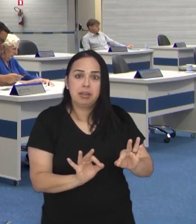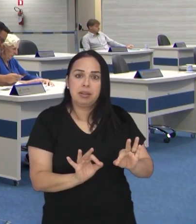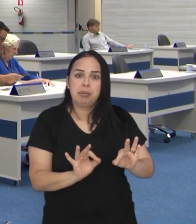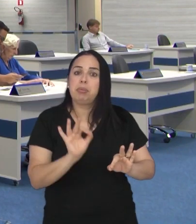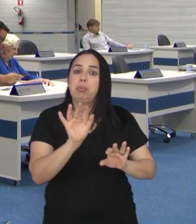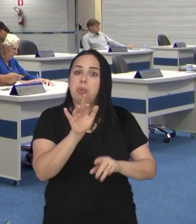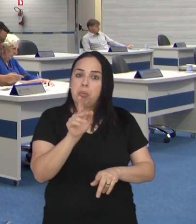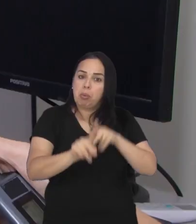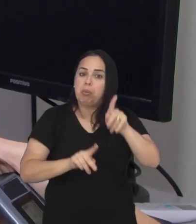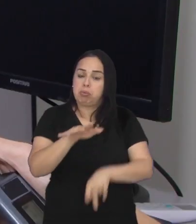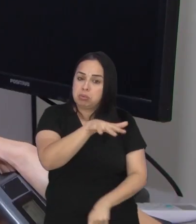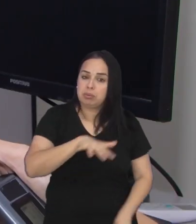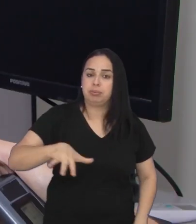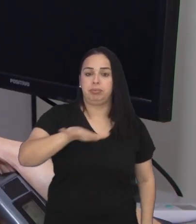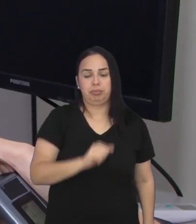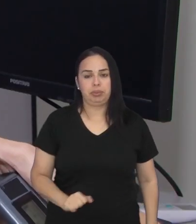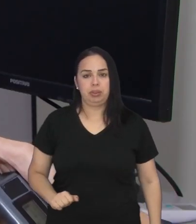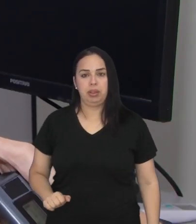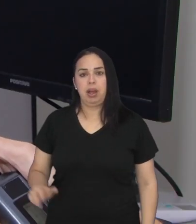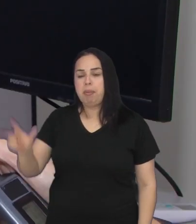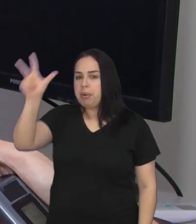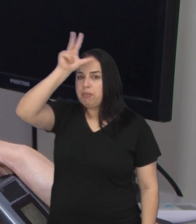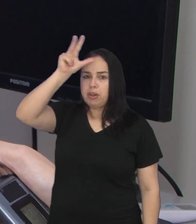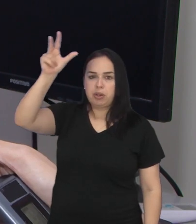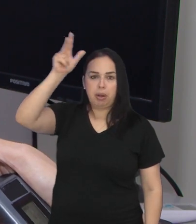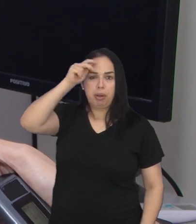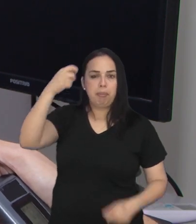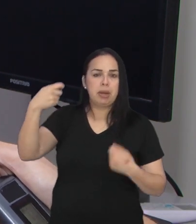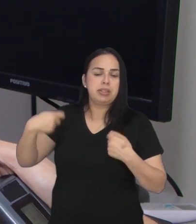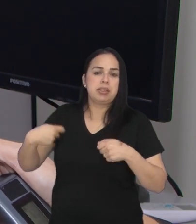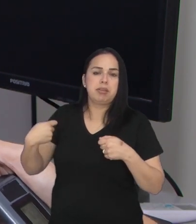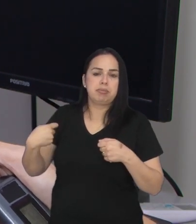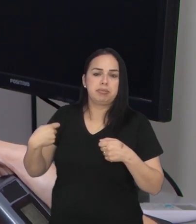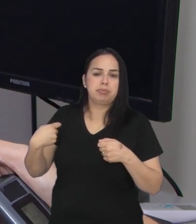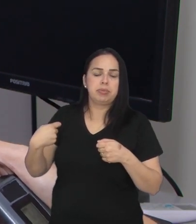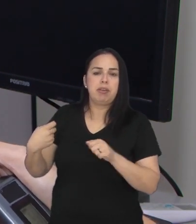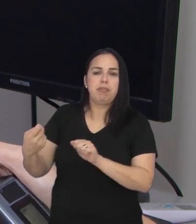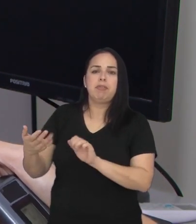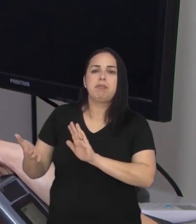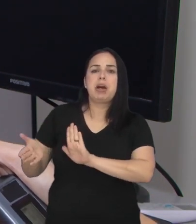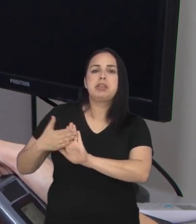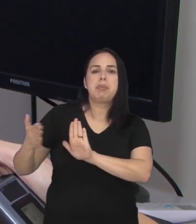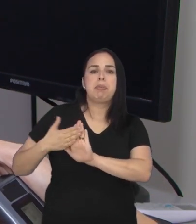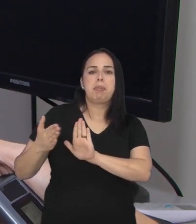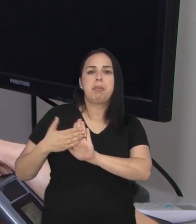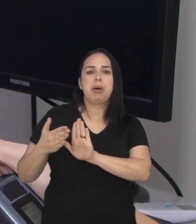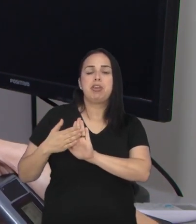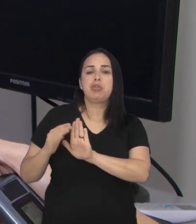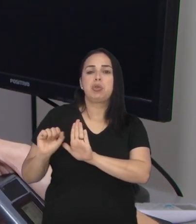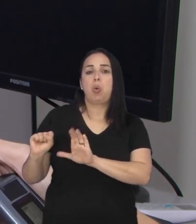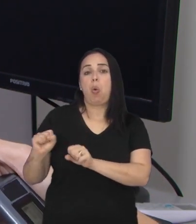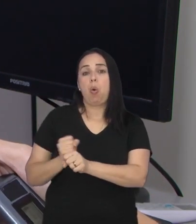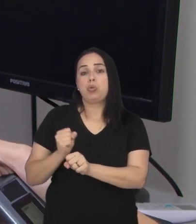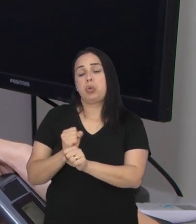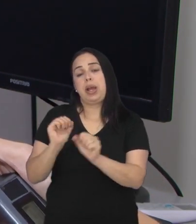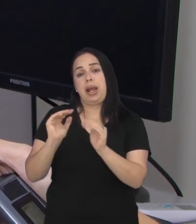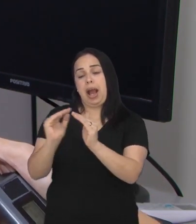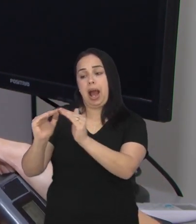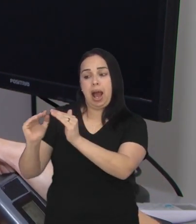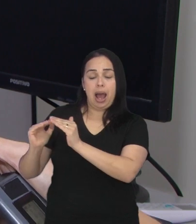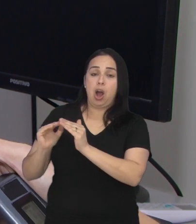No bullying presencial, a gente tem uma pena de multa, salvo se ocorrer um crime